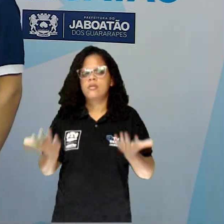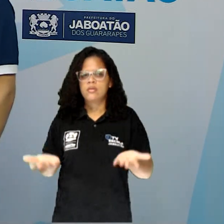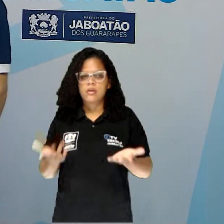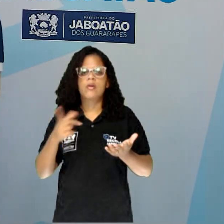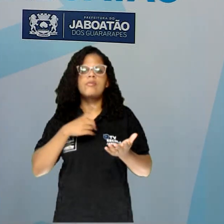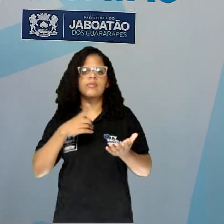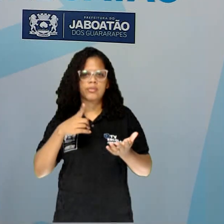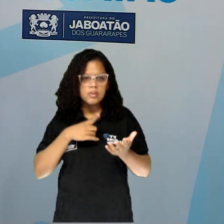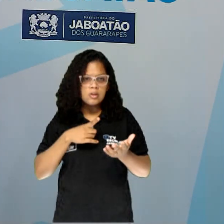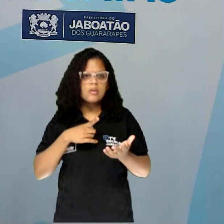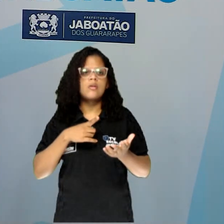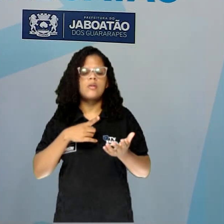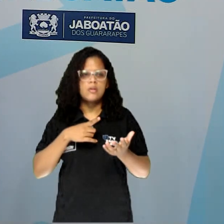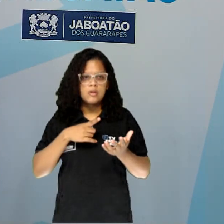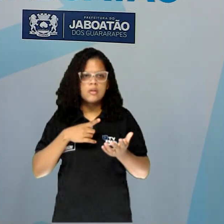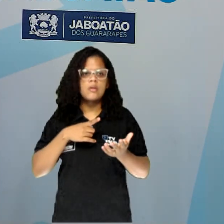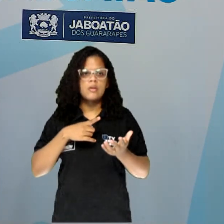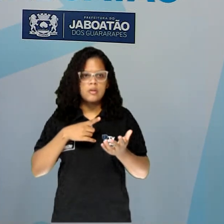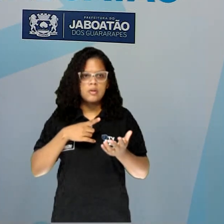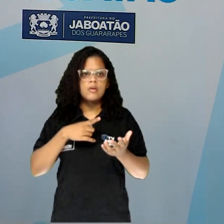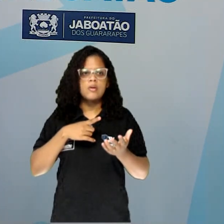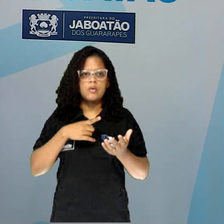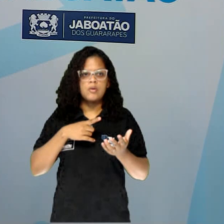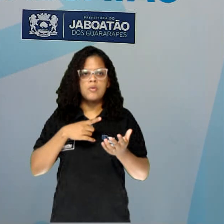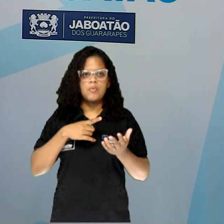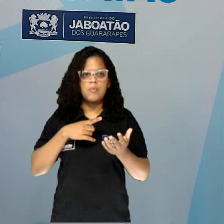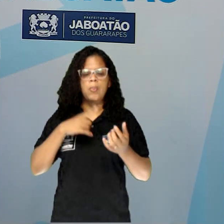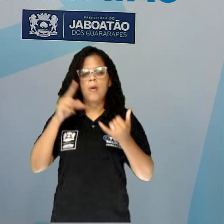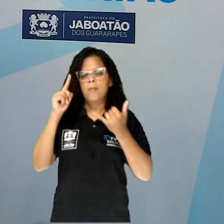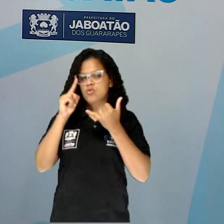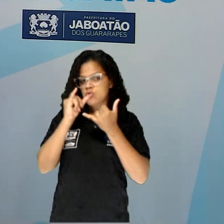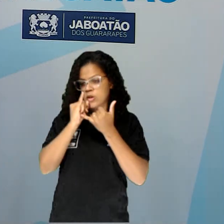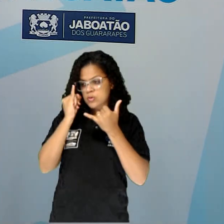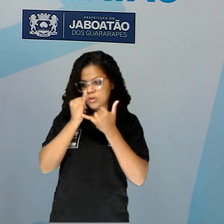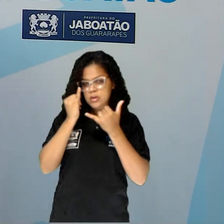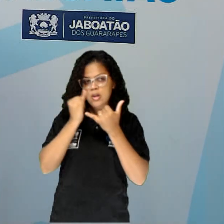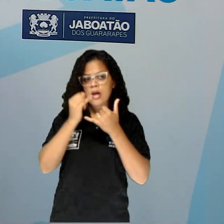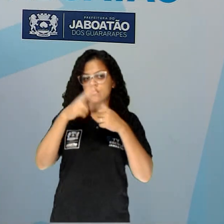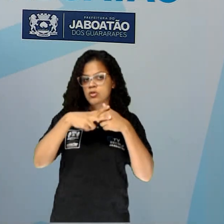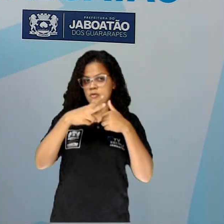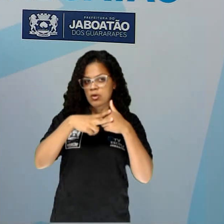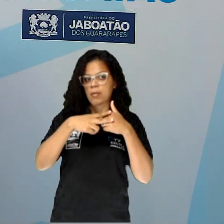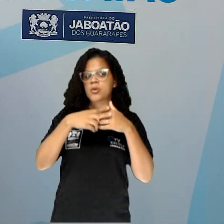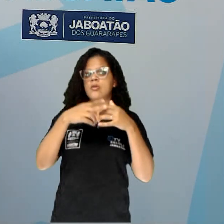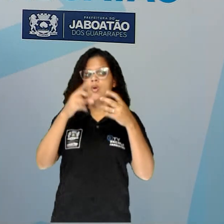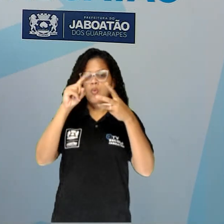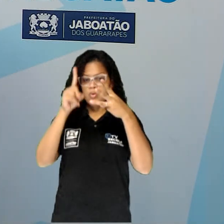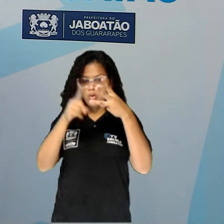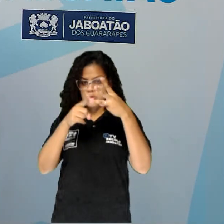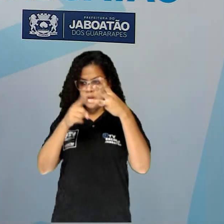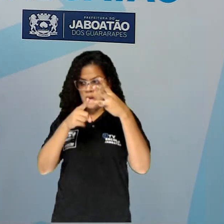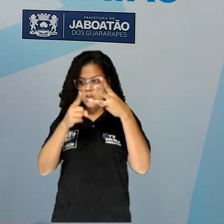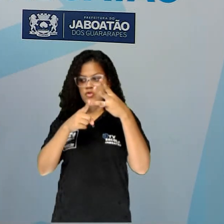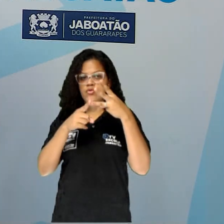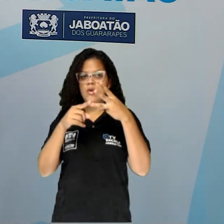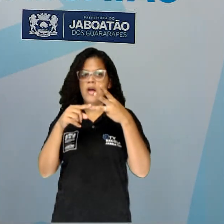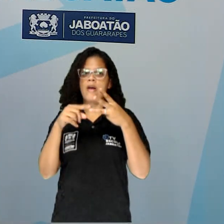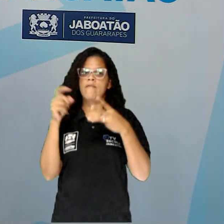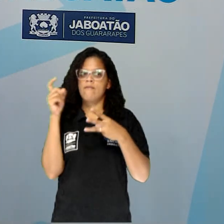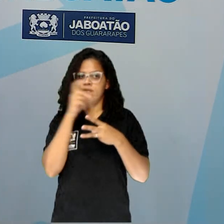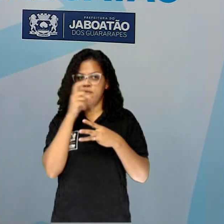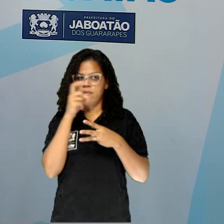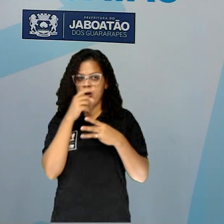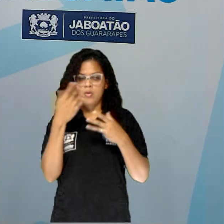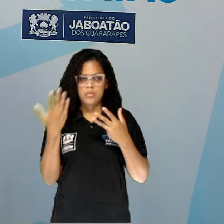ainda objetos indiretos desse mesmo verbo. Logo, o item 3 é falso, porque segundo o item 3, eles